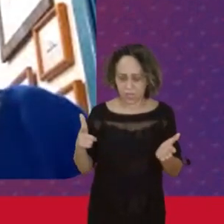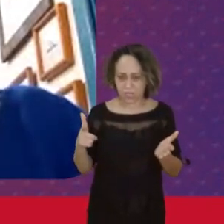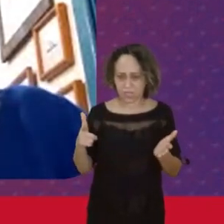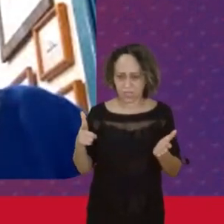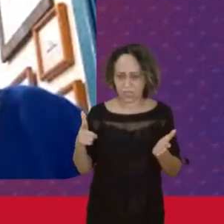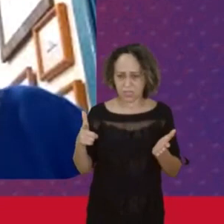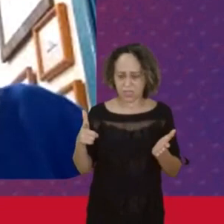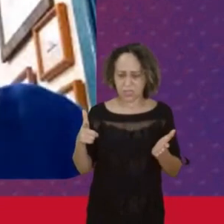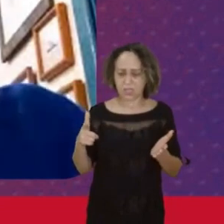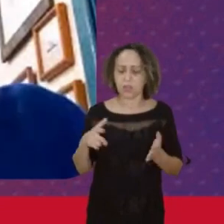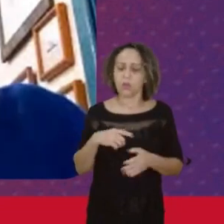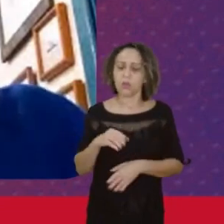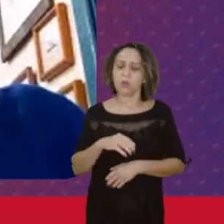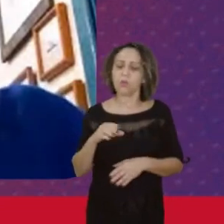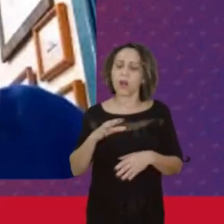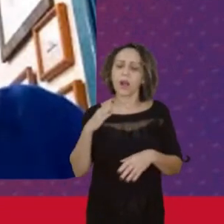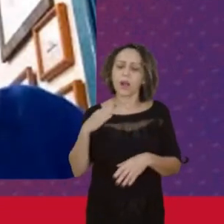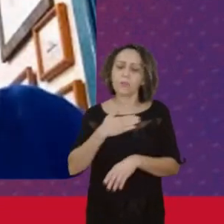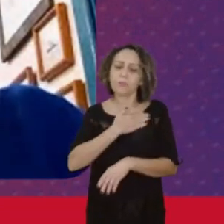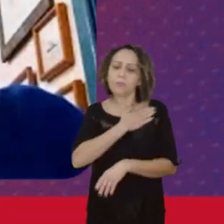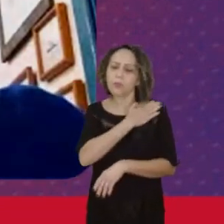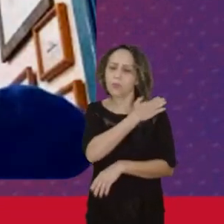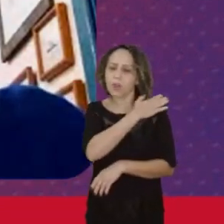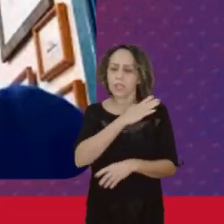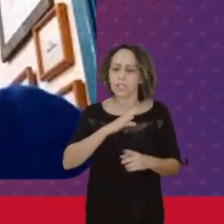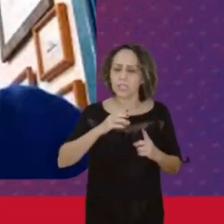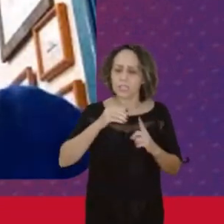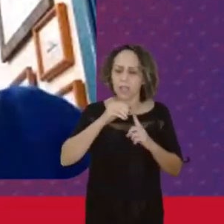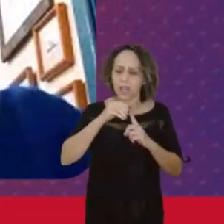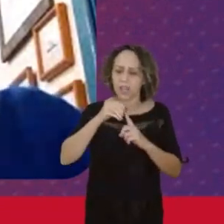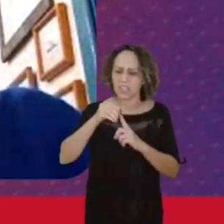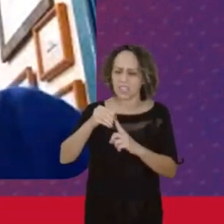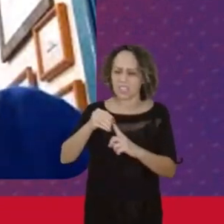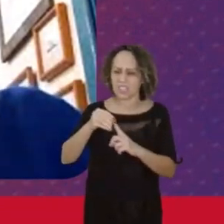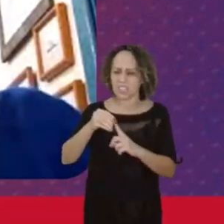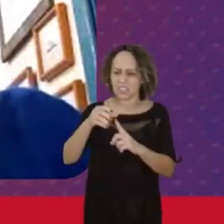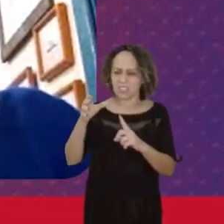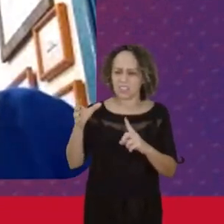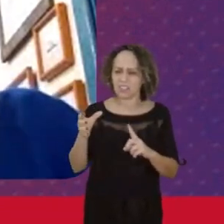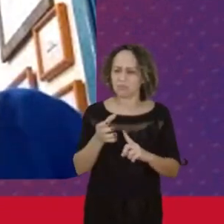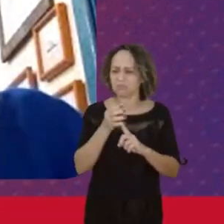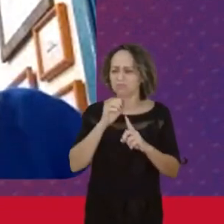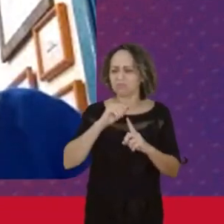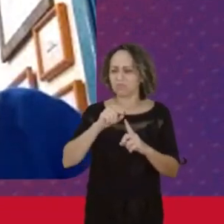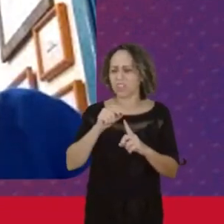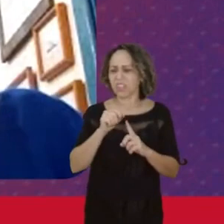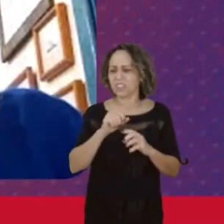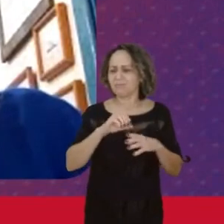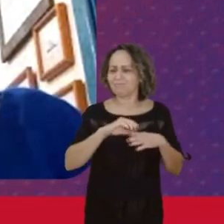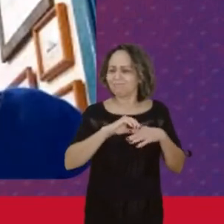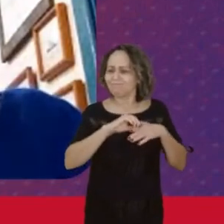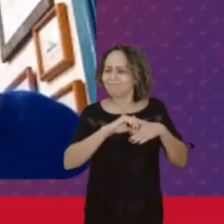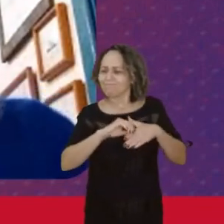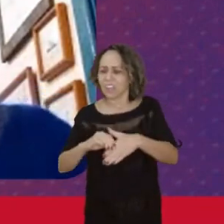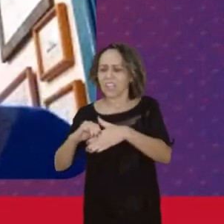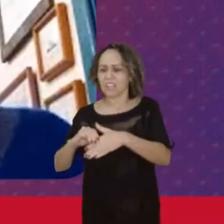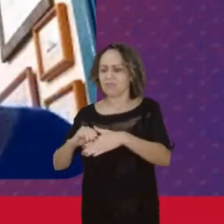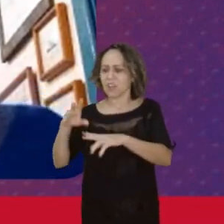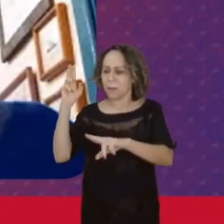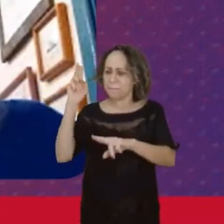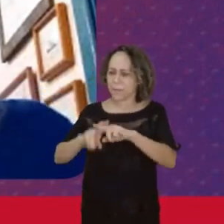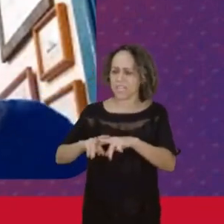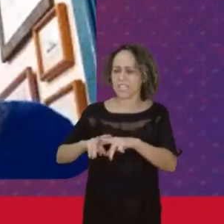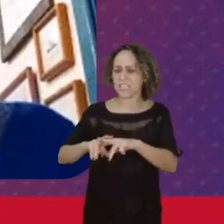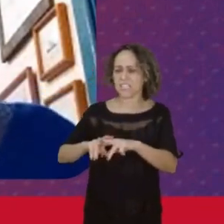ao doicódio e é morto sob torturas, é assassinado. É um choque, quer dizer, a